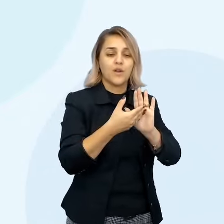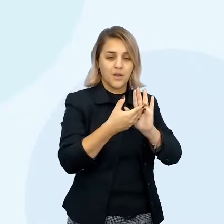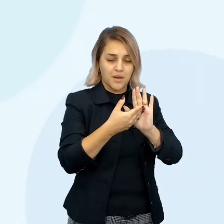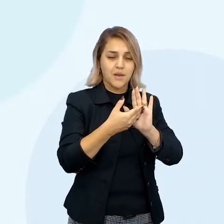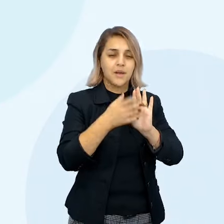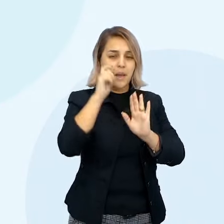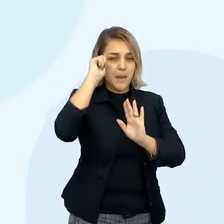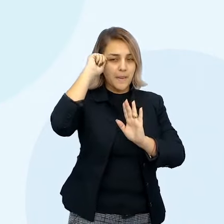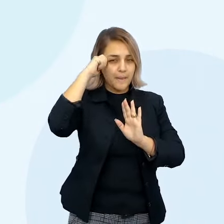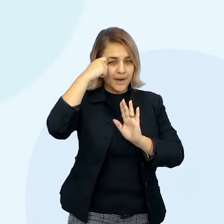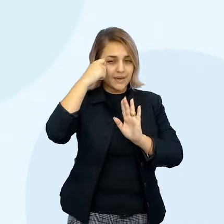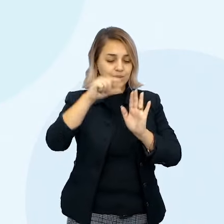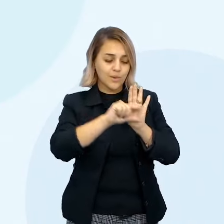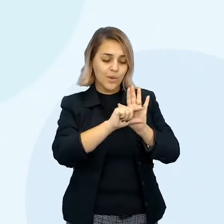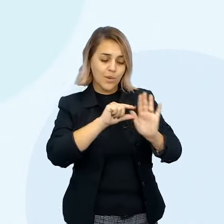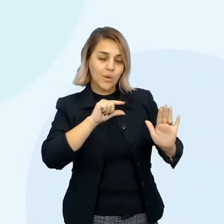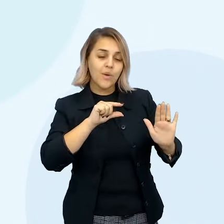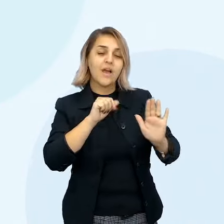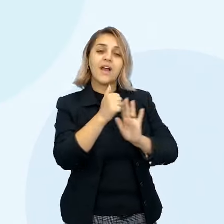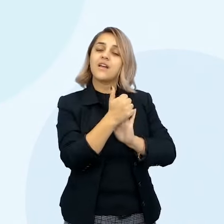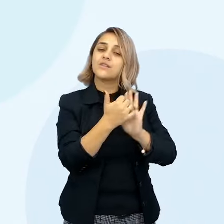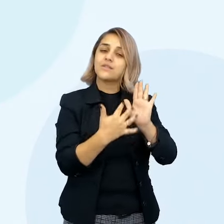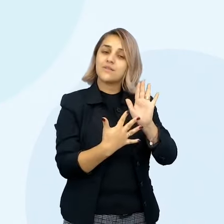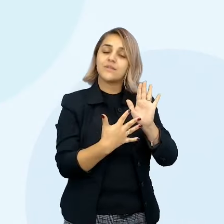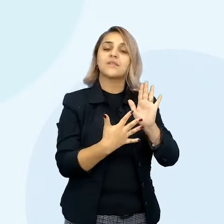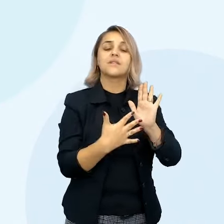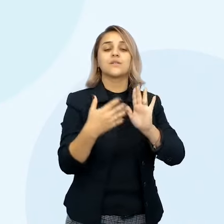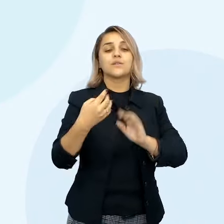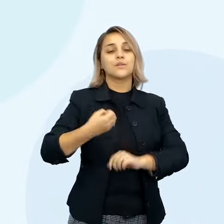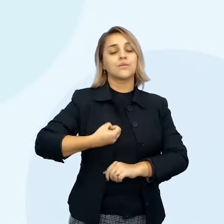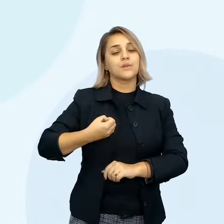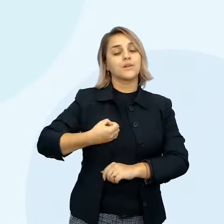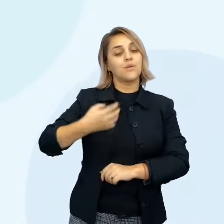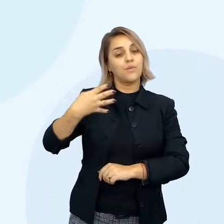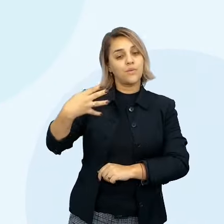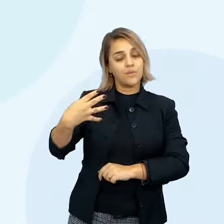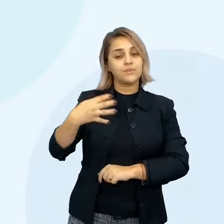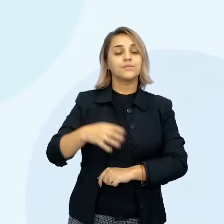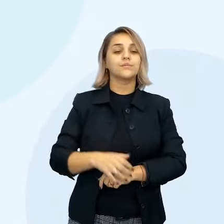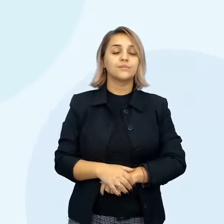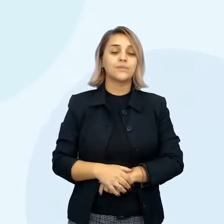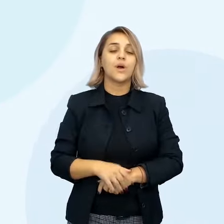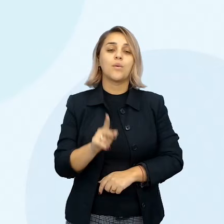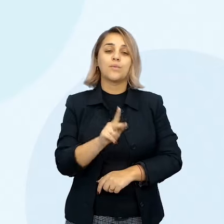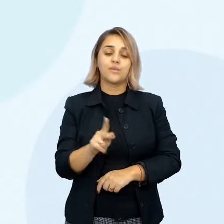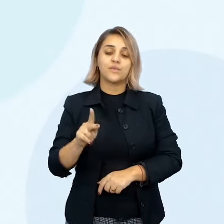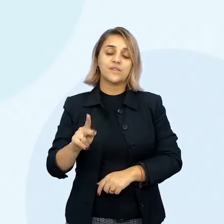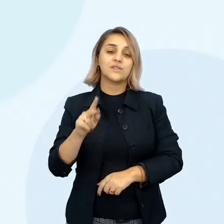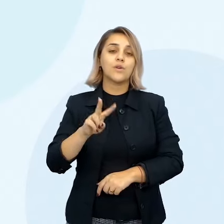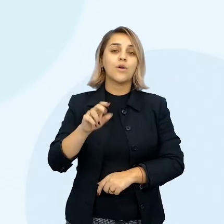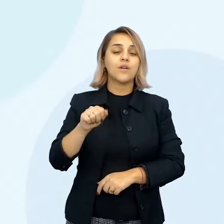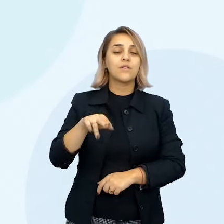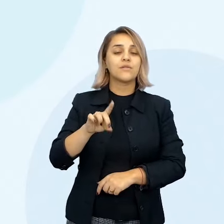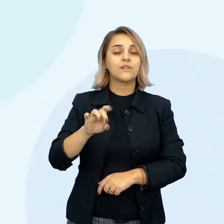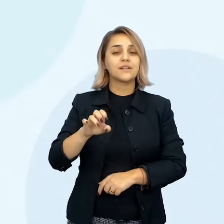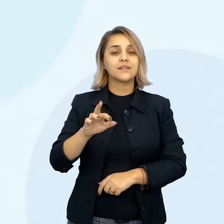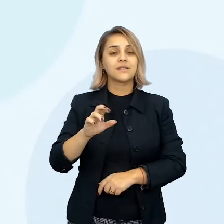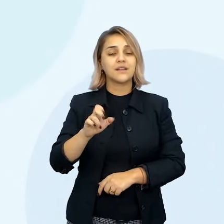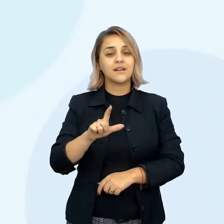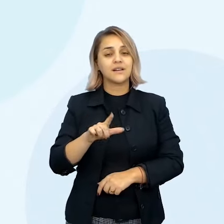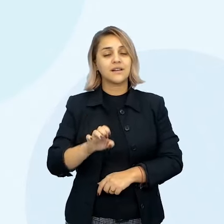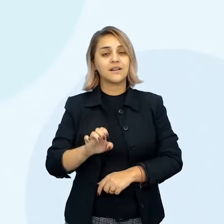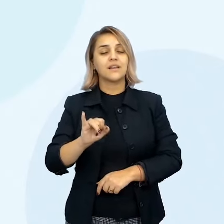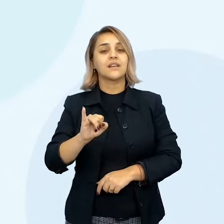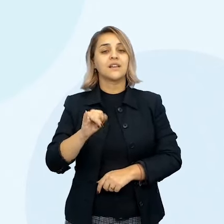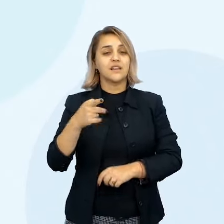atividade 4. Então, a gente vai analisar, como o professor Vanderlei falou pra gente, tanto as metodologias ativas como os conceitos estruturantes